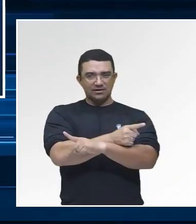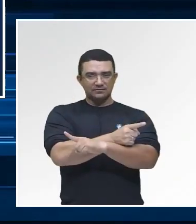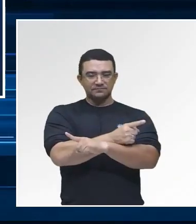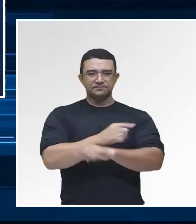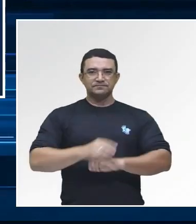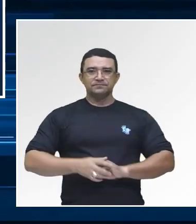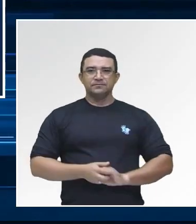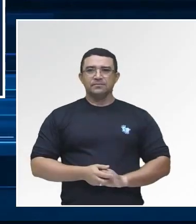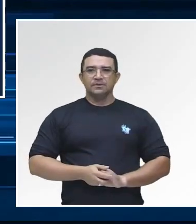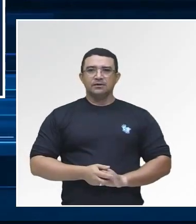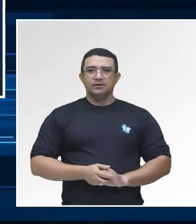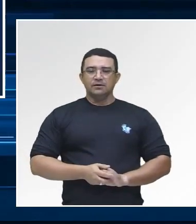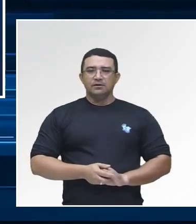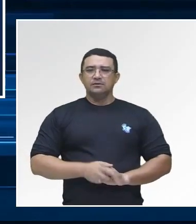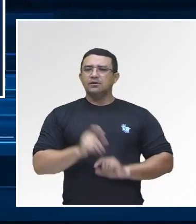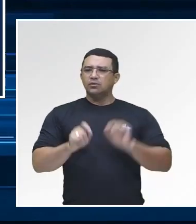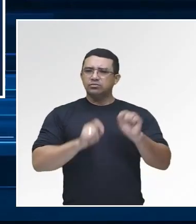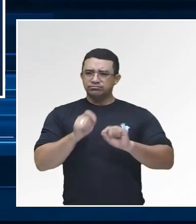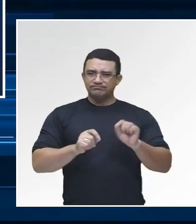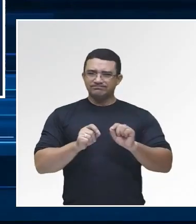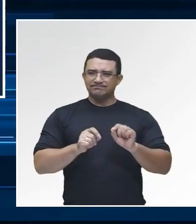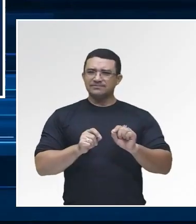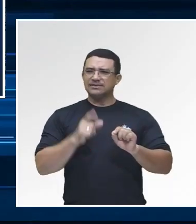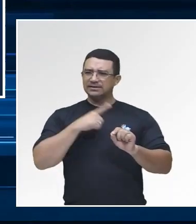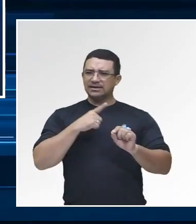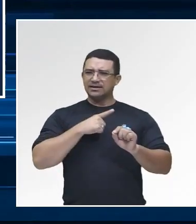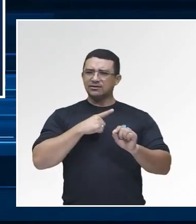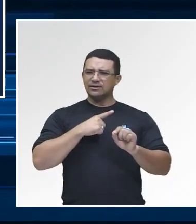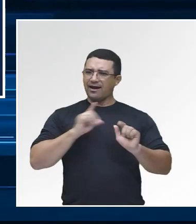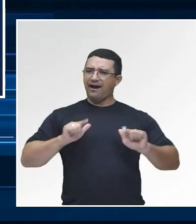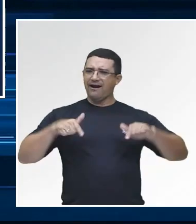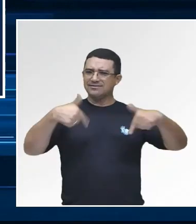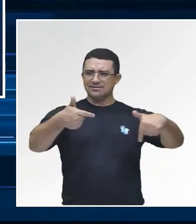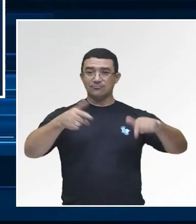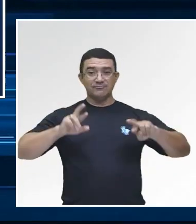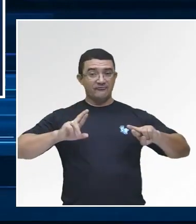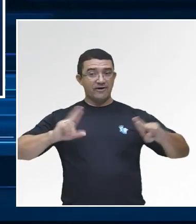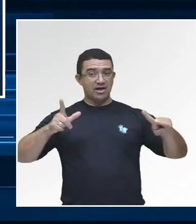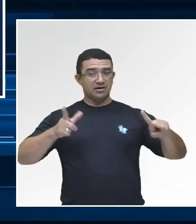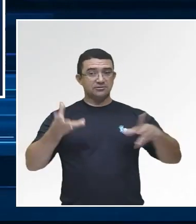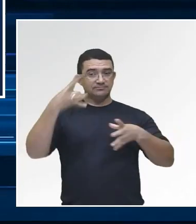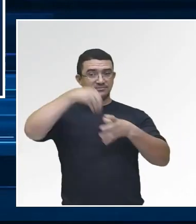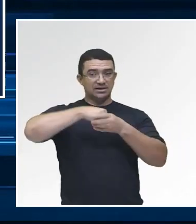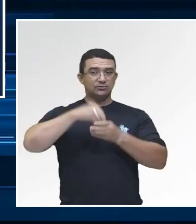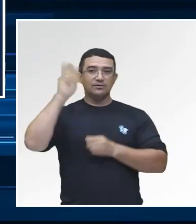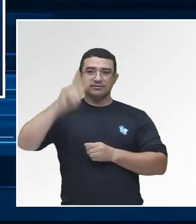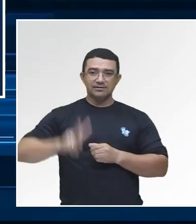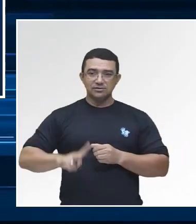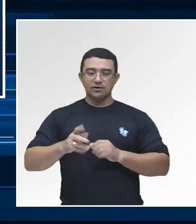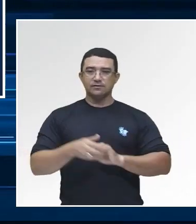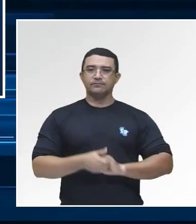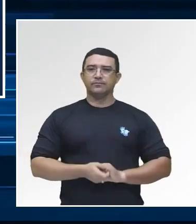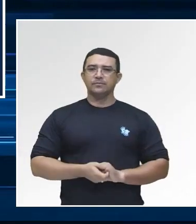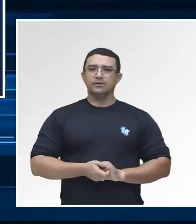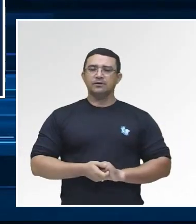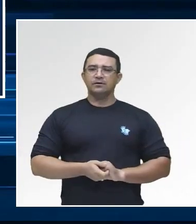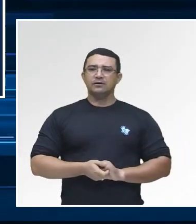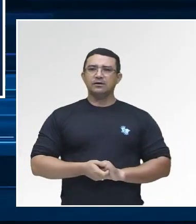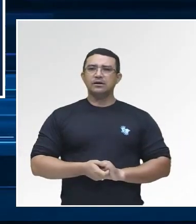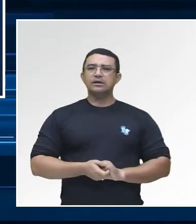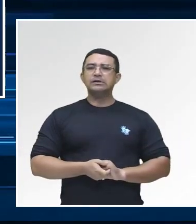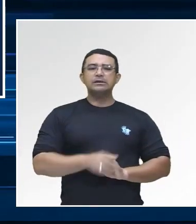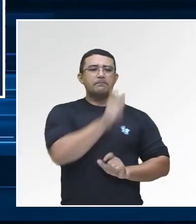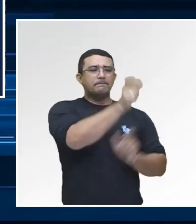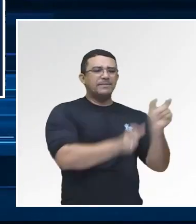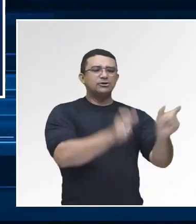que encaram situações contraditórias dentro da trama. E os personagens secundários são os